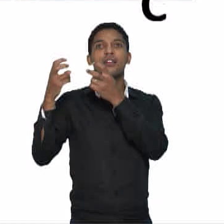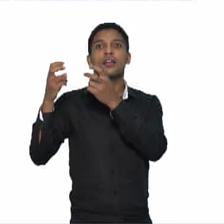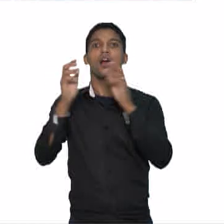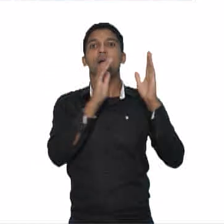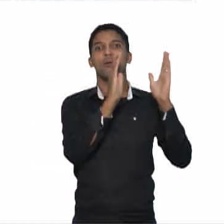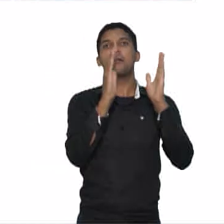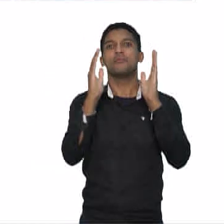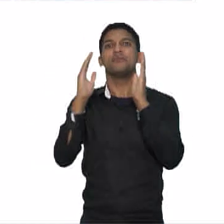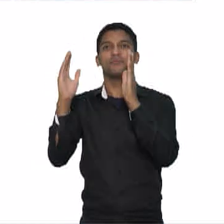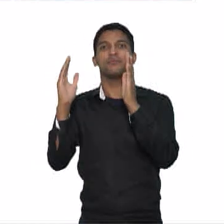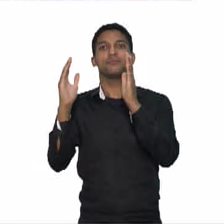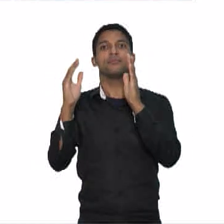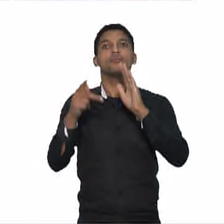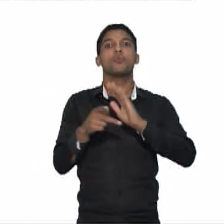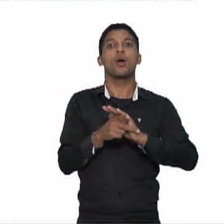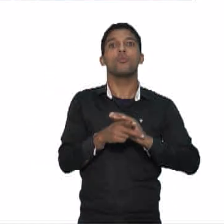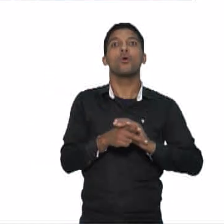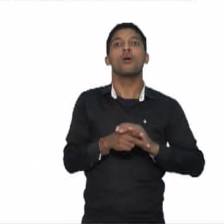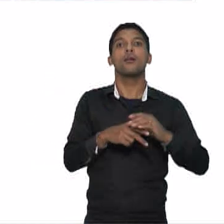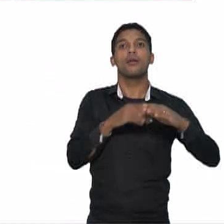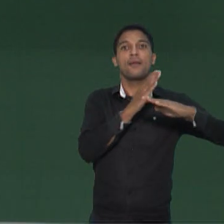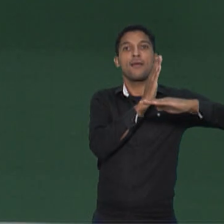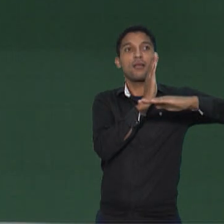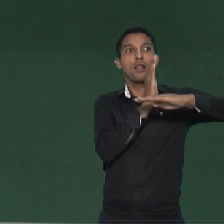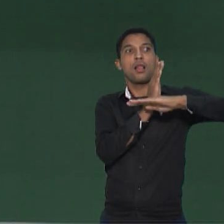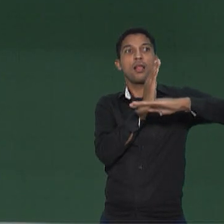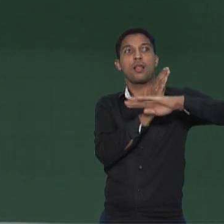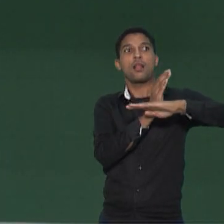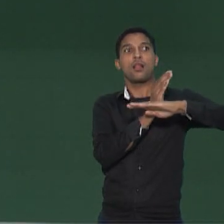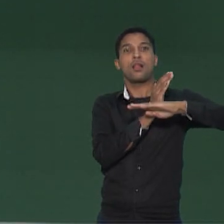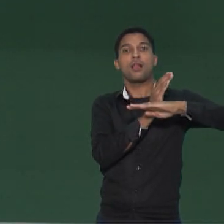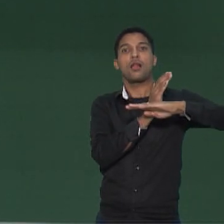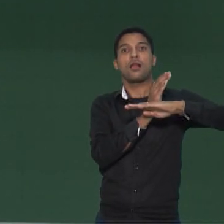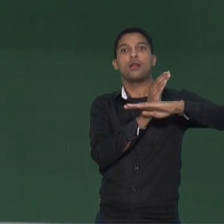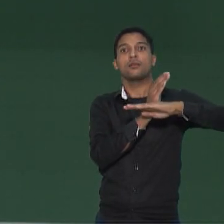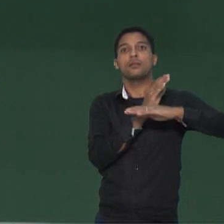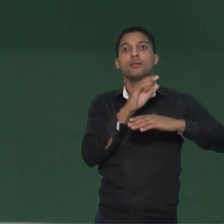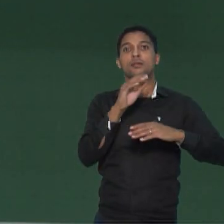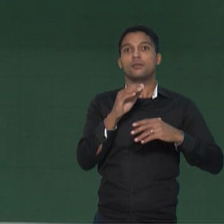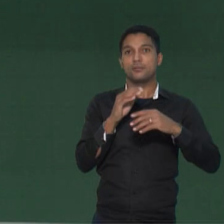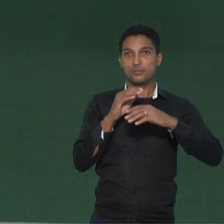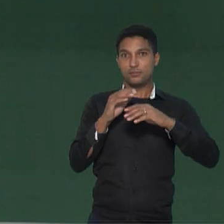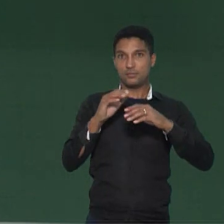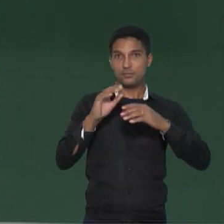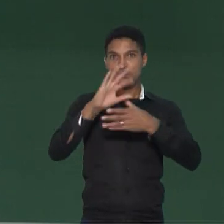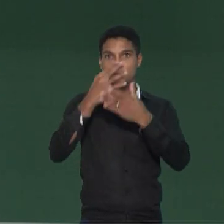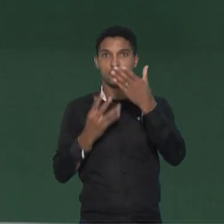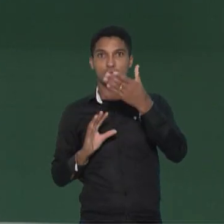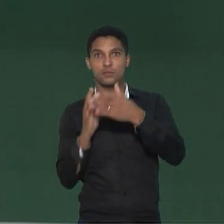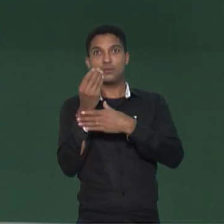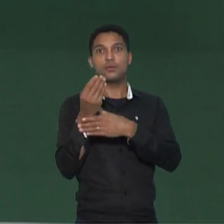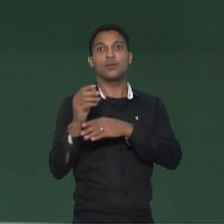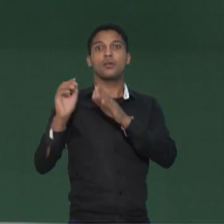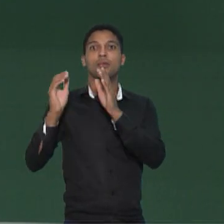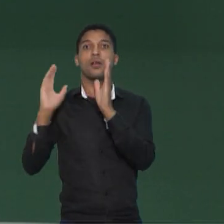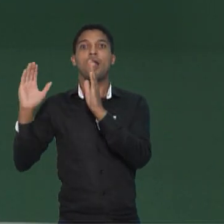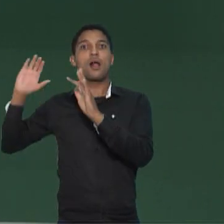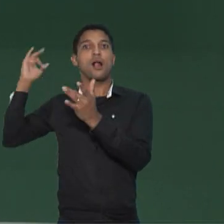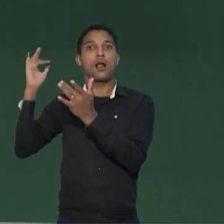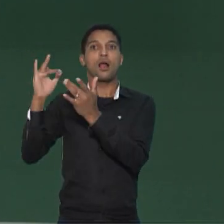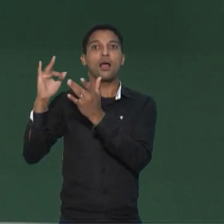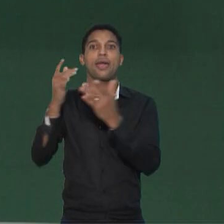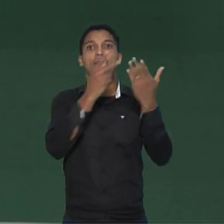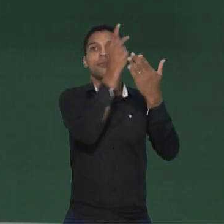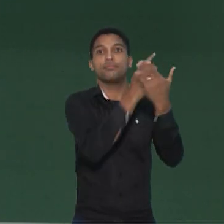vamos ver aqui, Barroco, Renascimento e Neoclássico, O que a gente aprendeu hoje, pessoal?